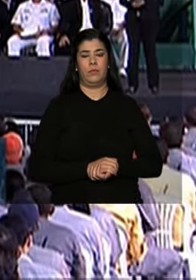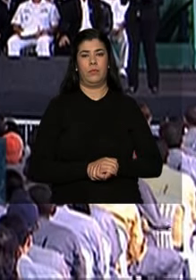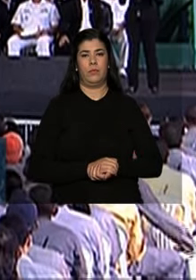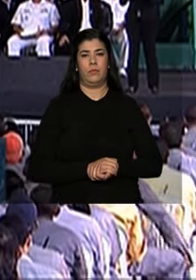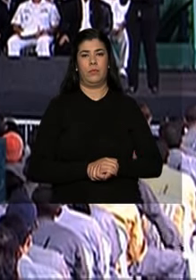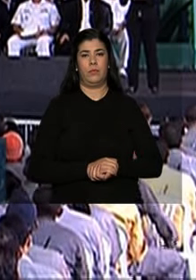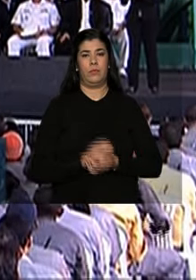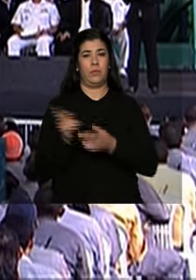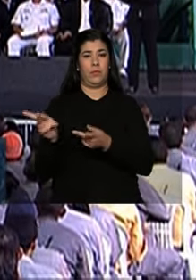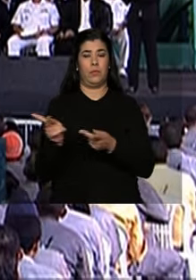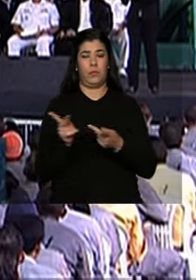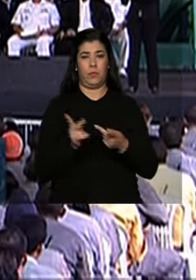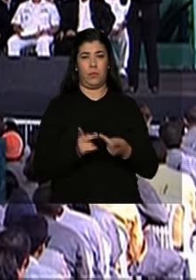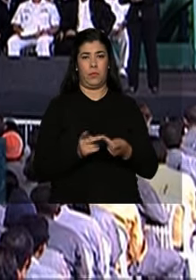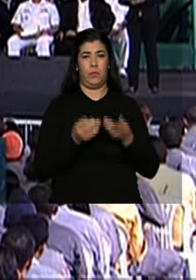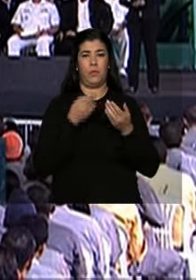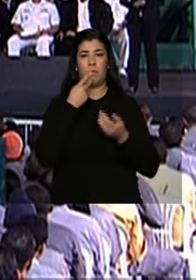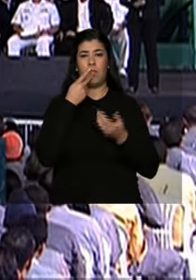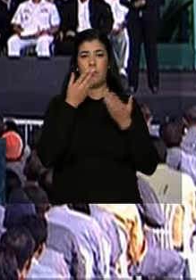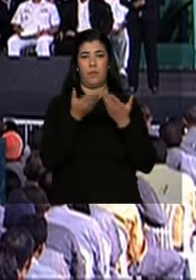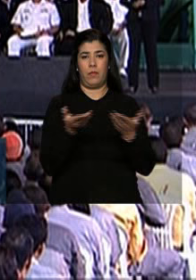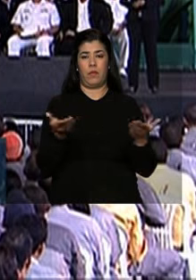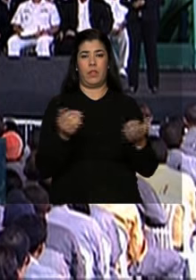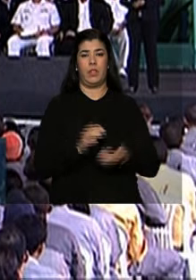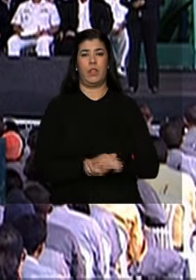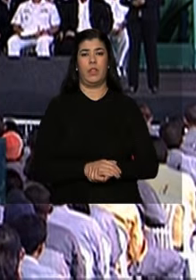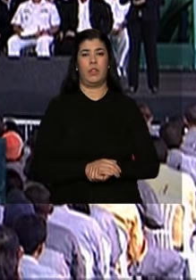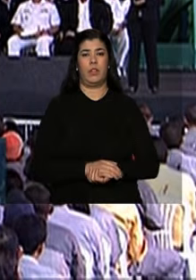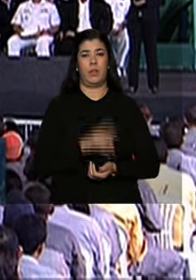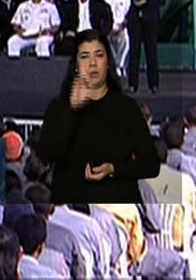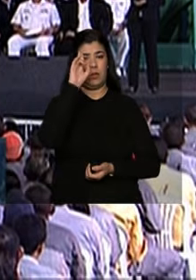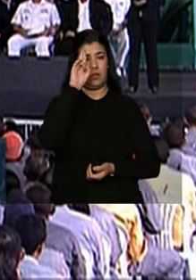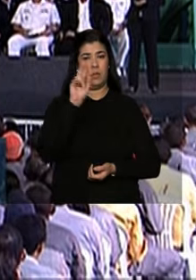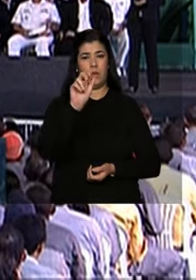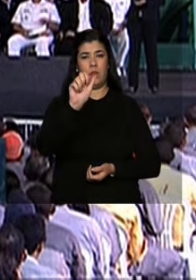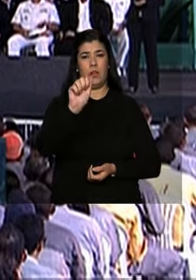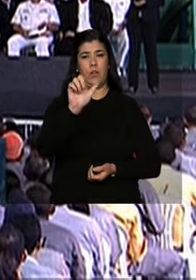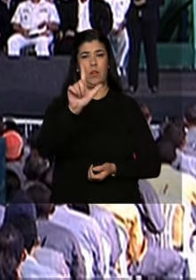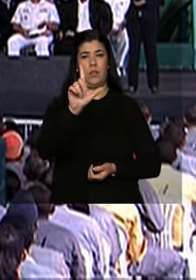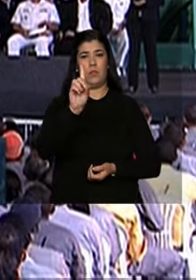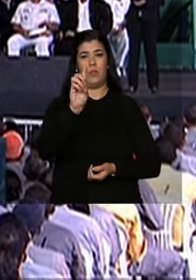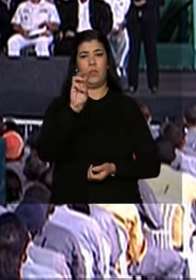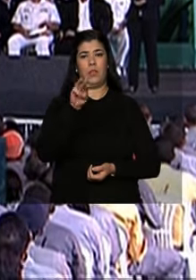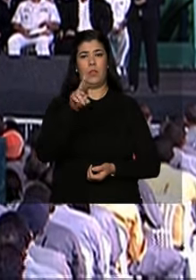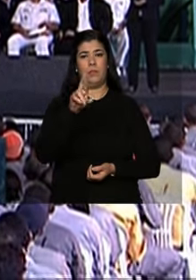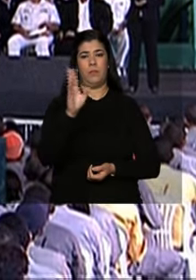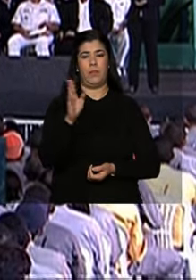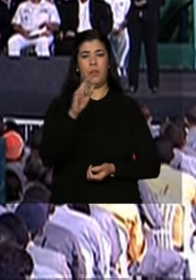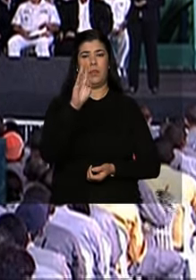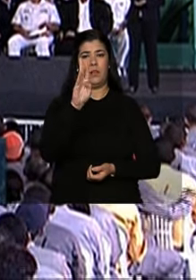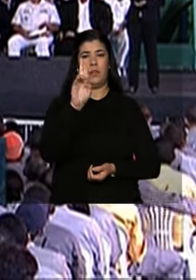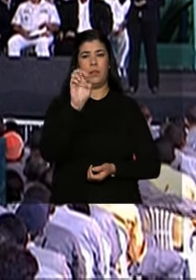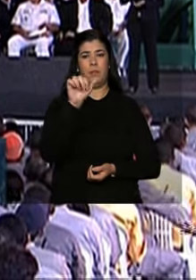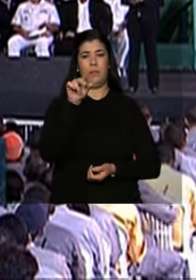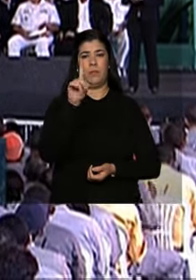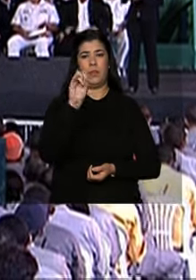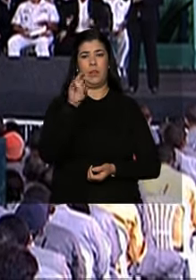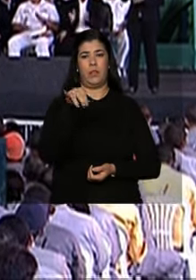Passamos a palavra ao senhor Aldemir Bendini, presidente da Petrobras.